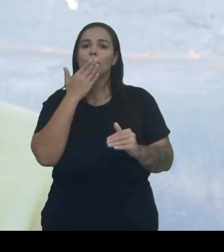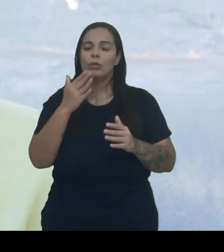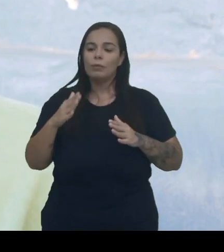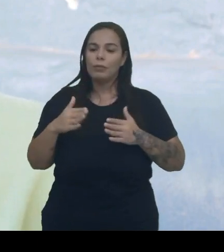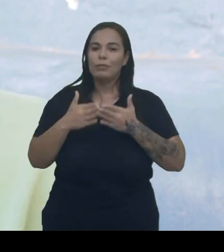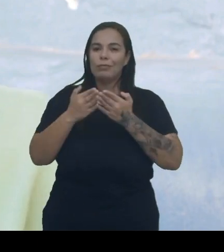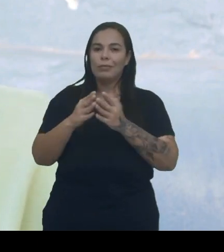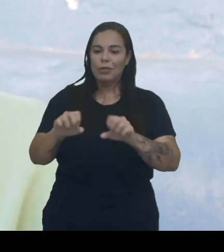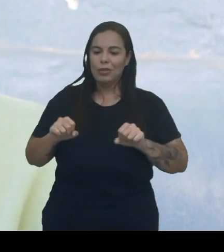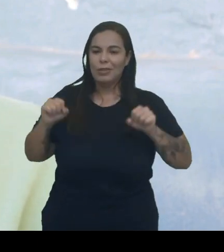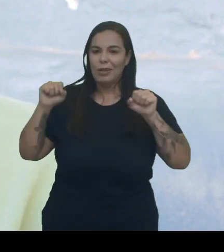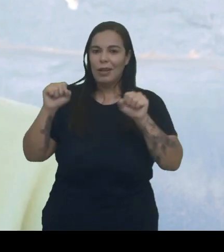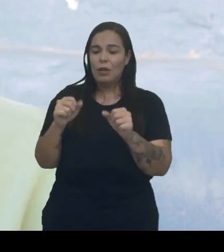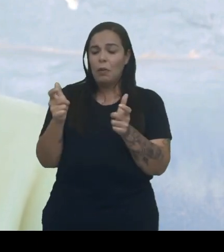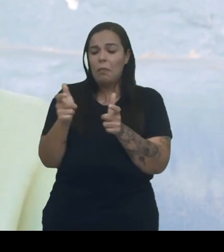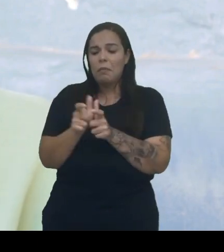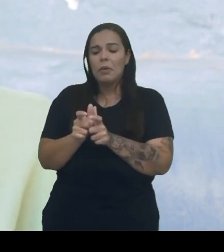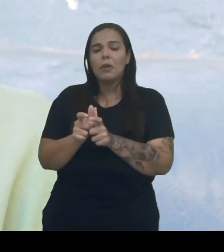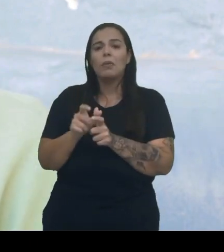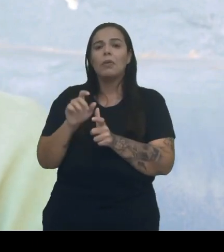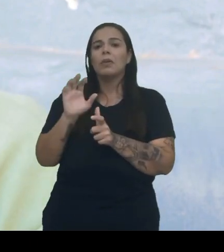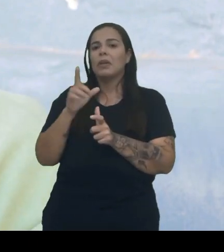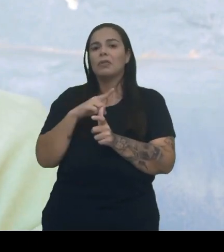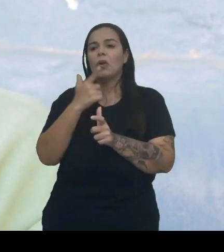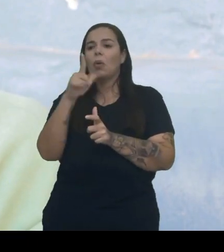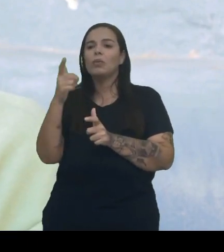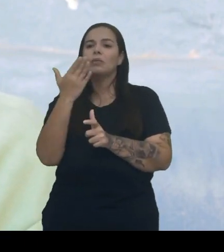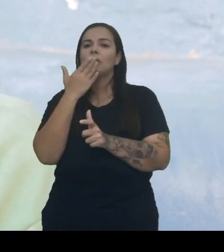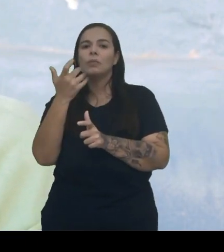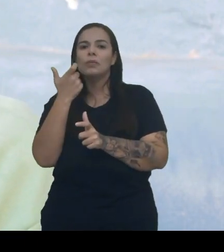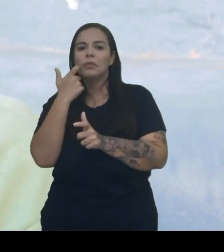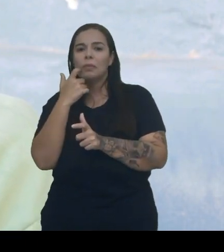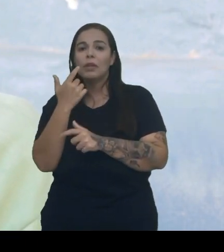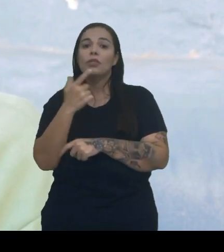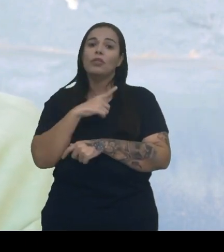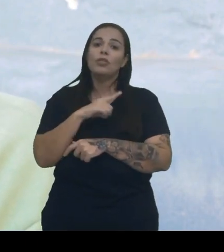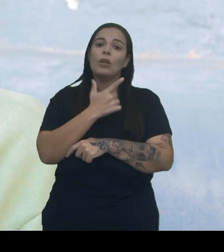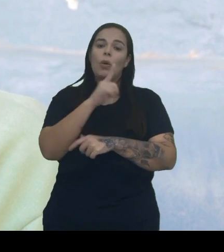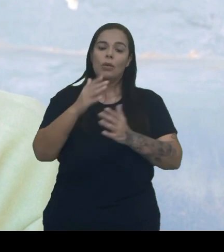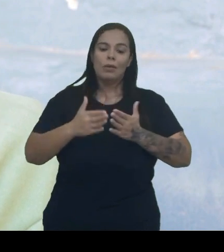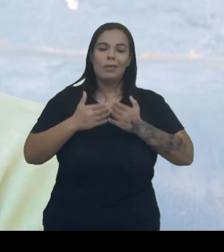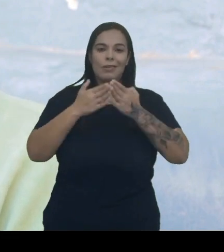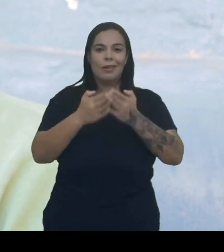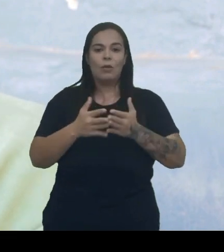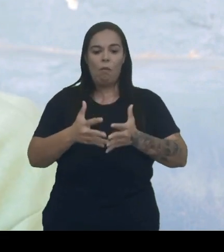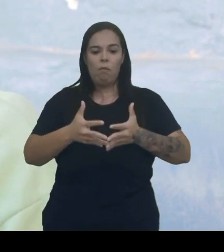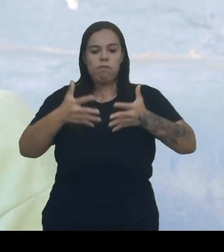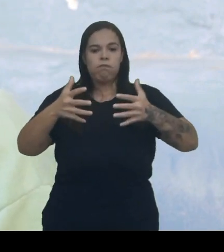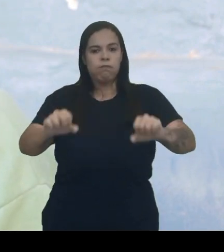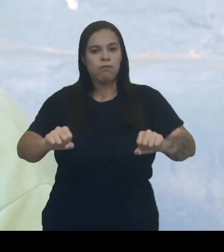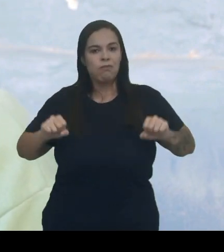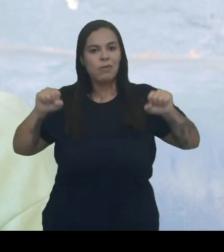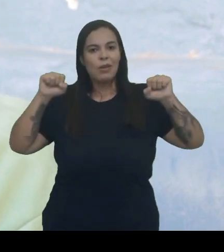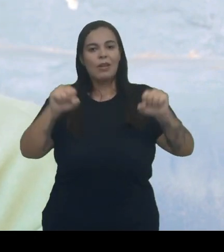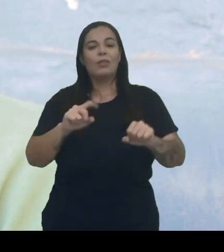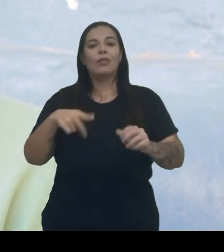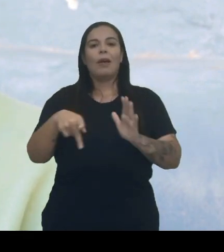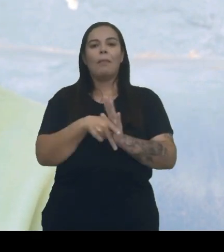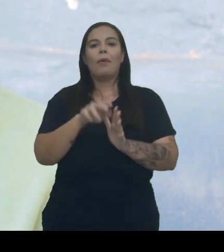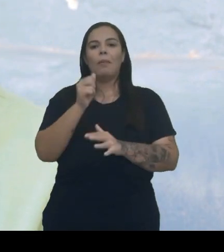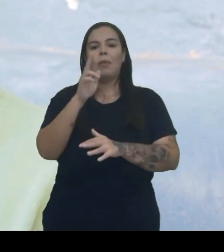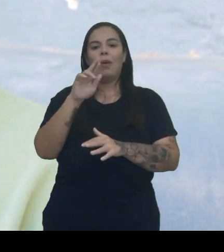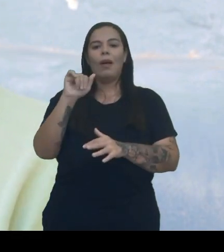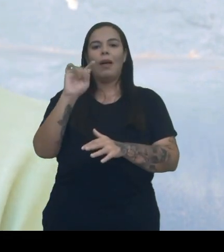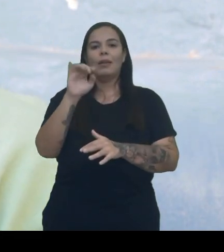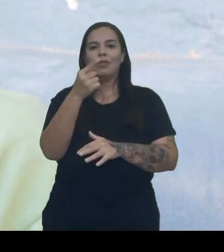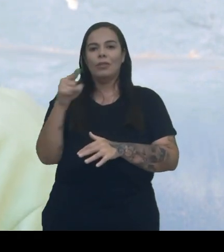menor, que pescava de espinhel. E tinha as canoas grandes de arrastão. A maioria do arrastão era só canoa desse tipo para cima. Já